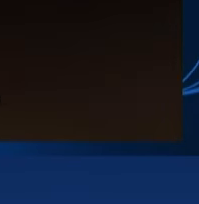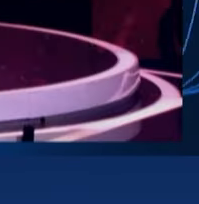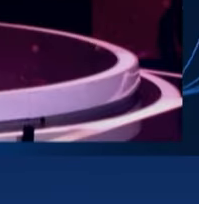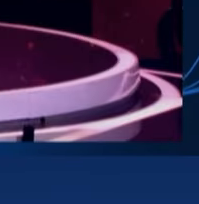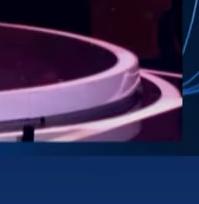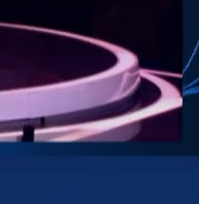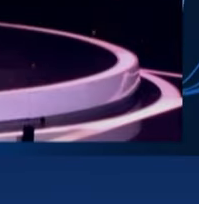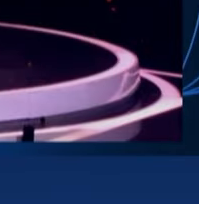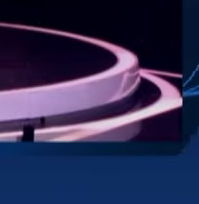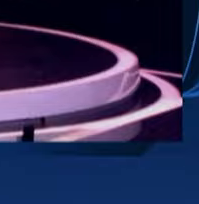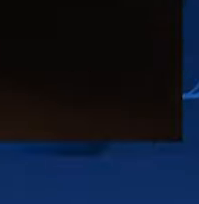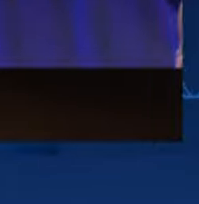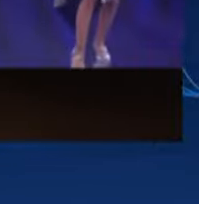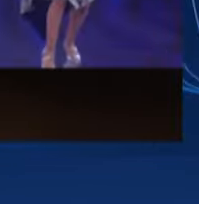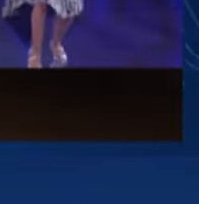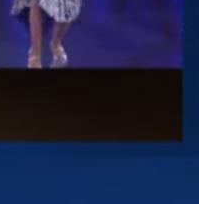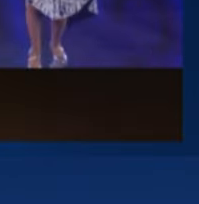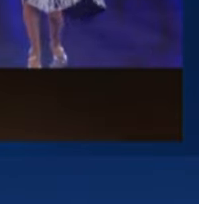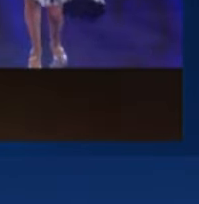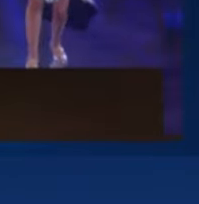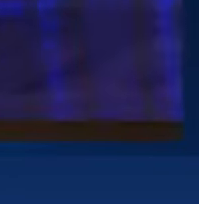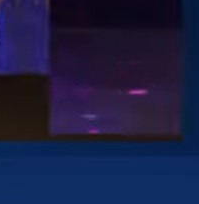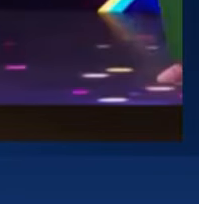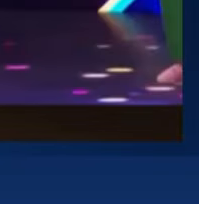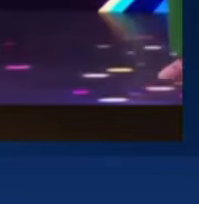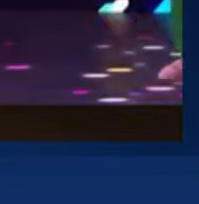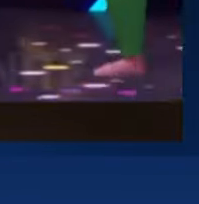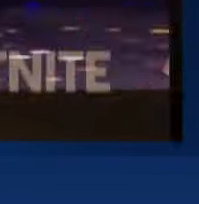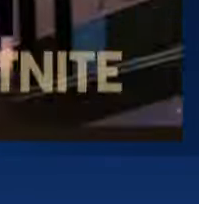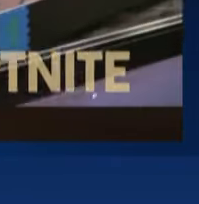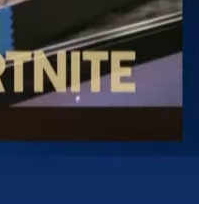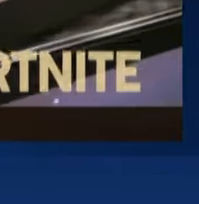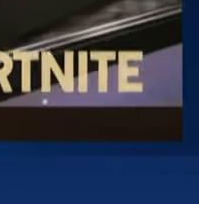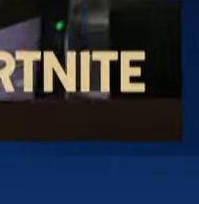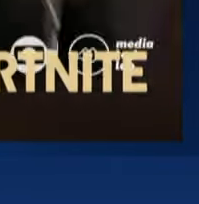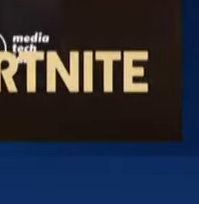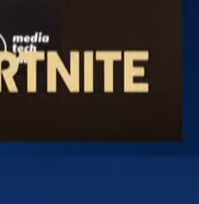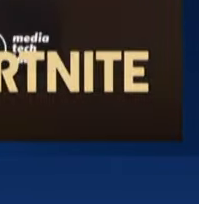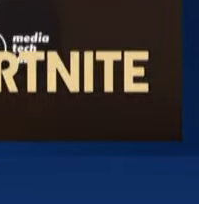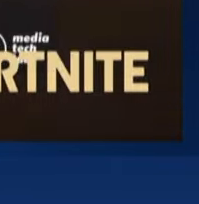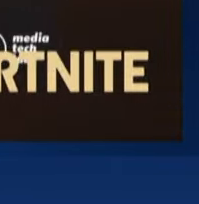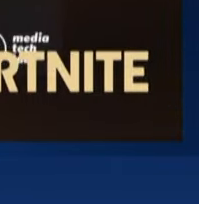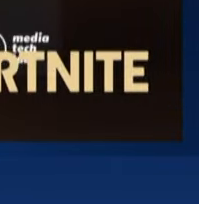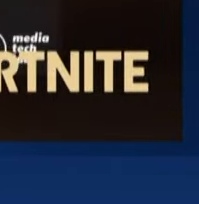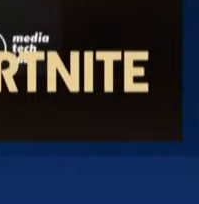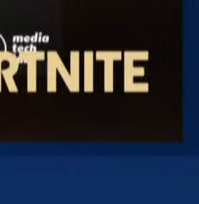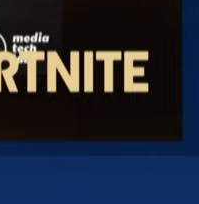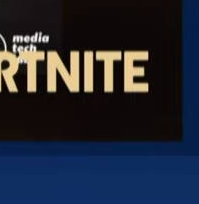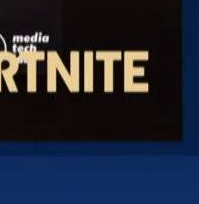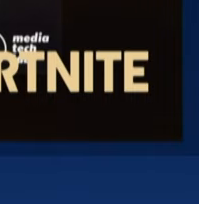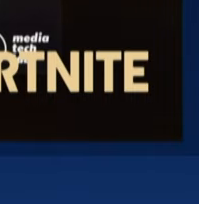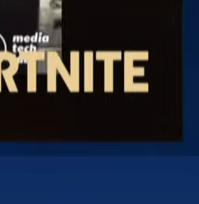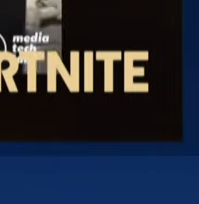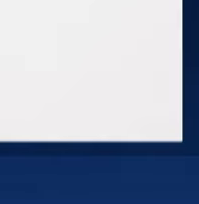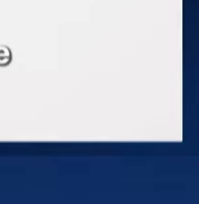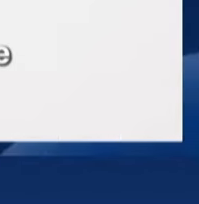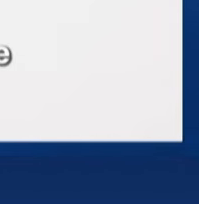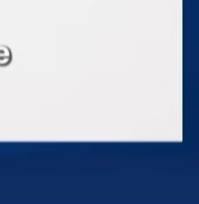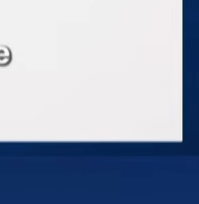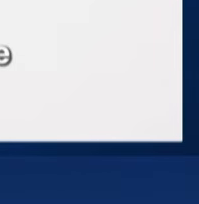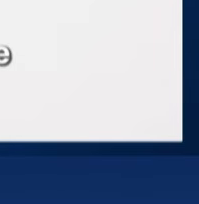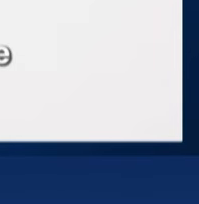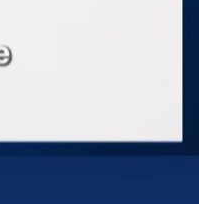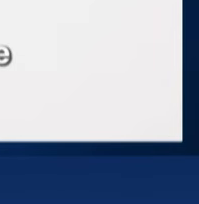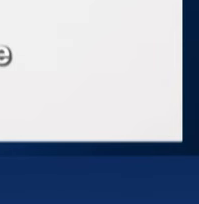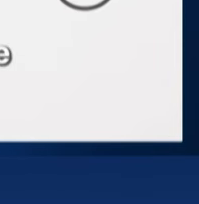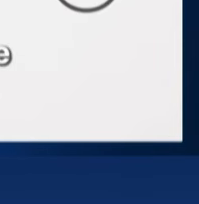magalu ela também apareceu em programas da TV usando a mesma tecnologia de ponta do fortnite ela